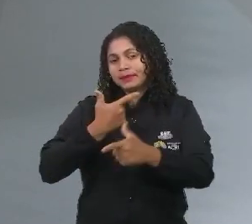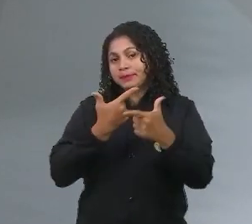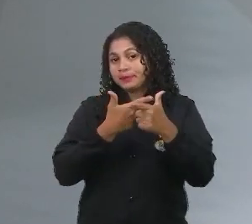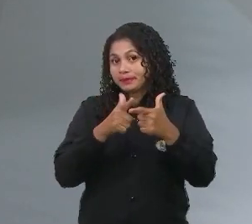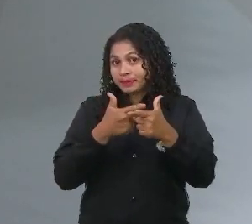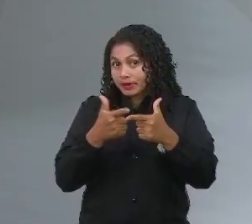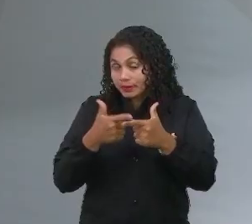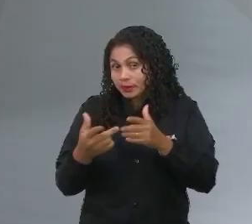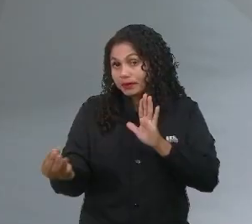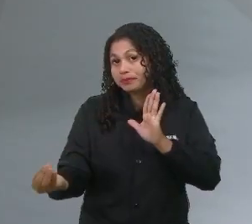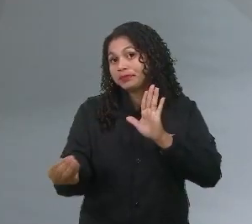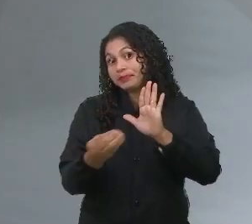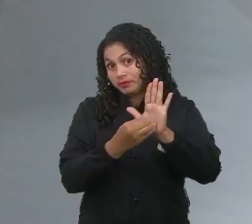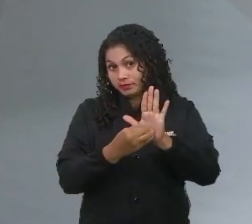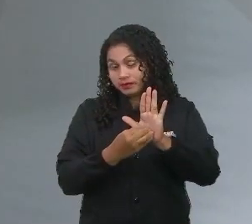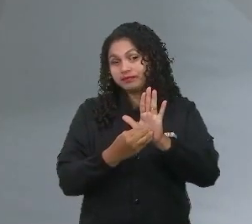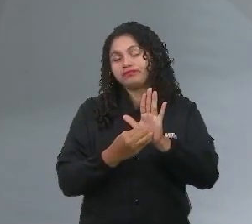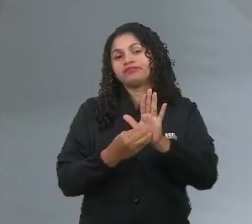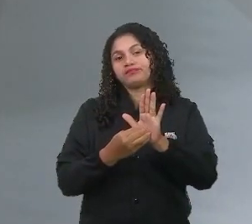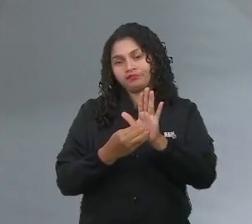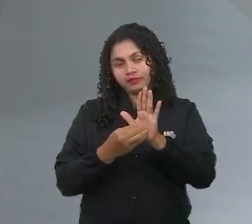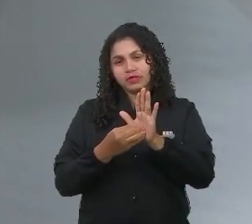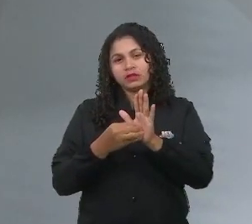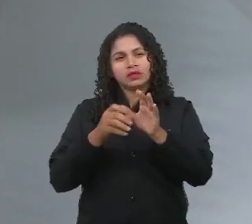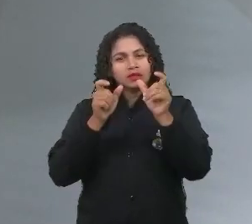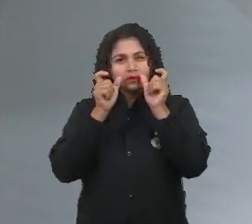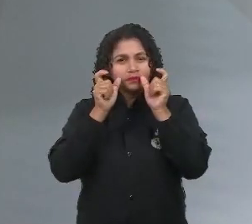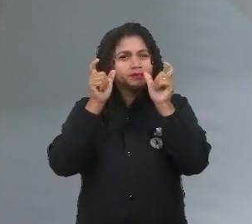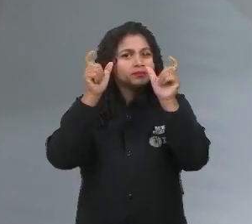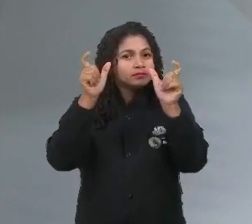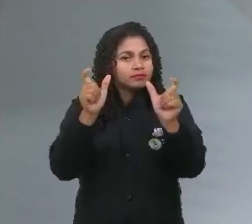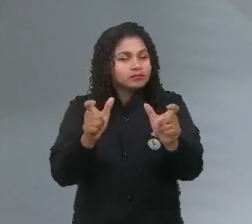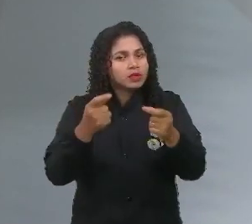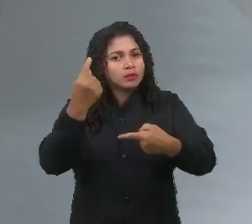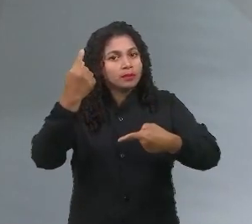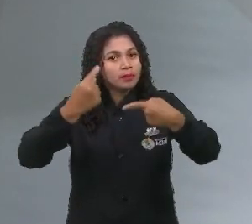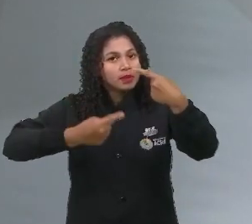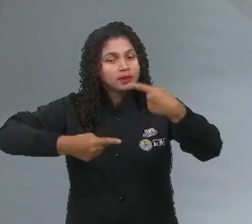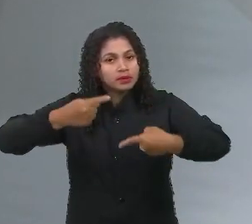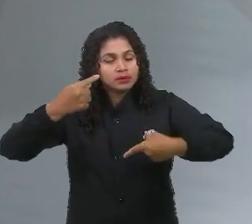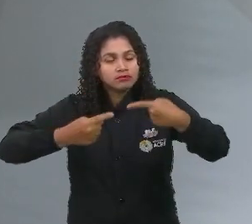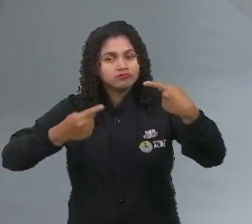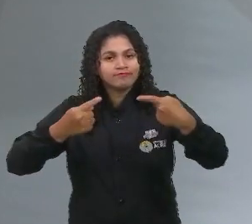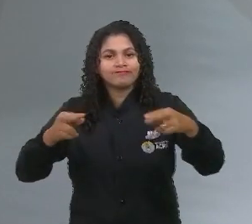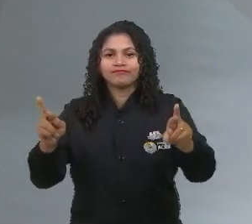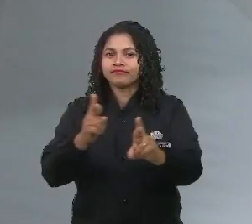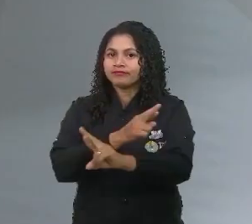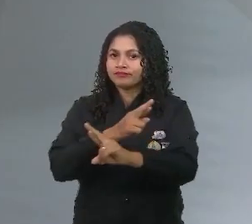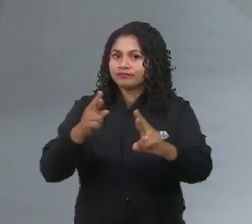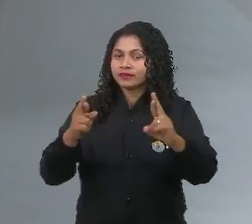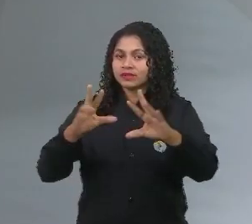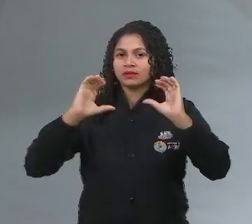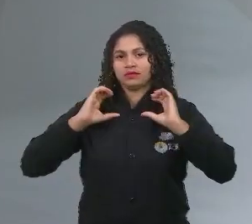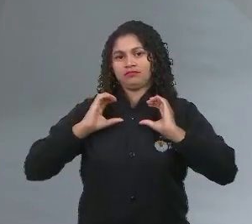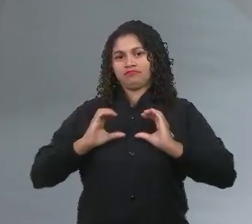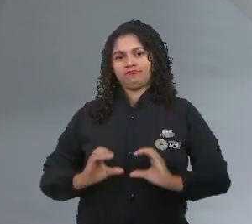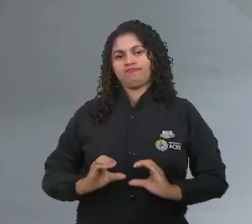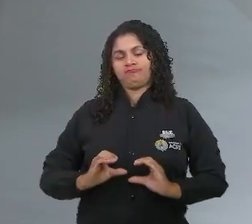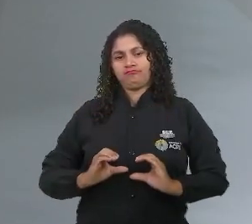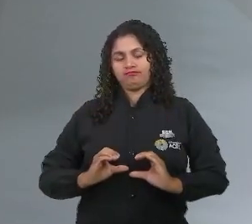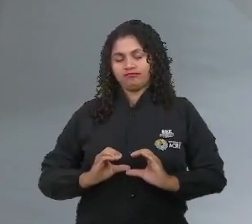dessa questão, que nos suscita também uma discussão voltada à questão da cidadania. Nós temos a descrição